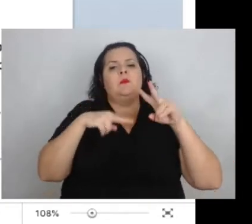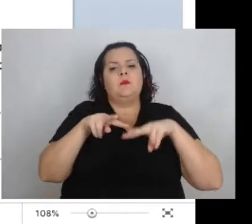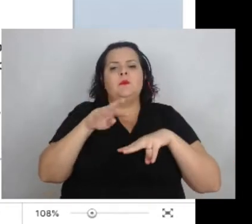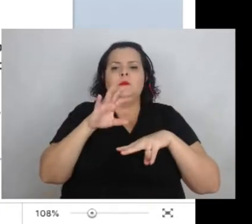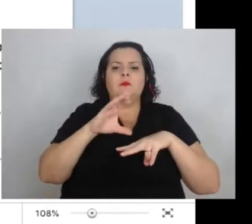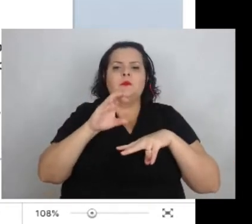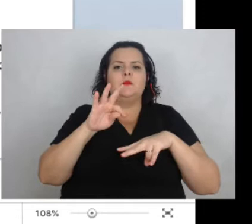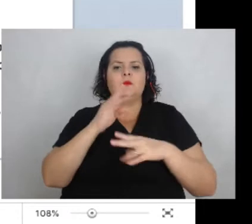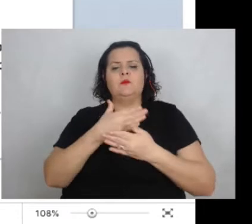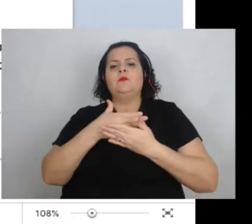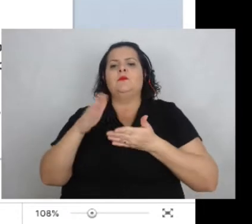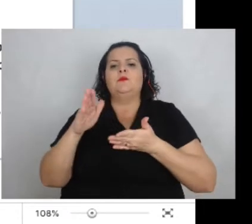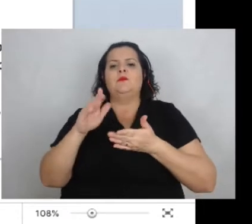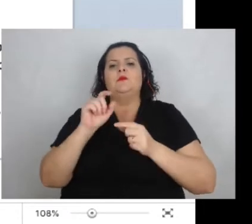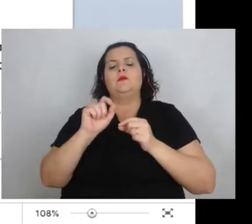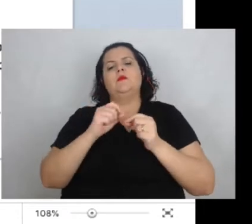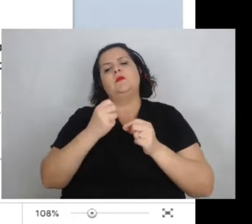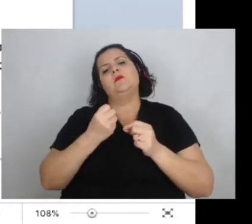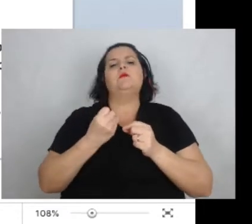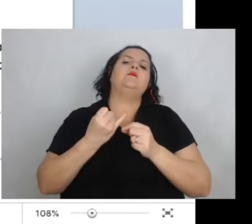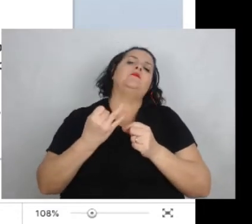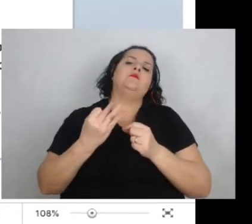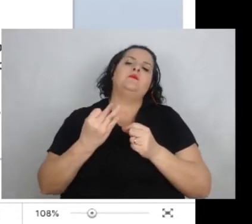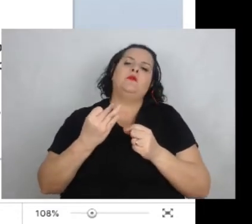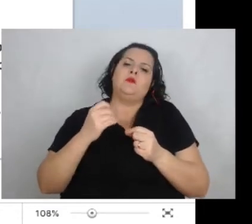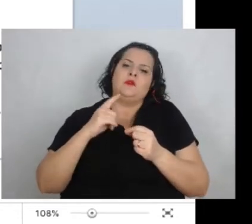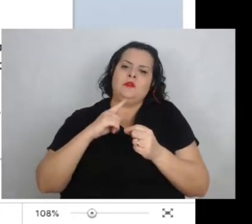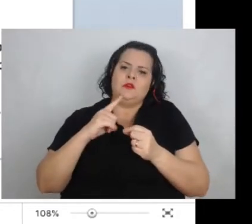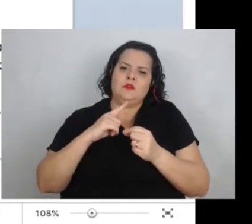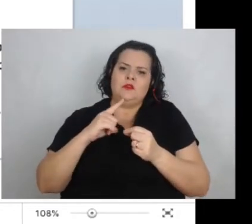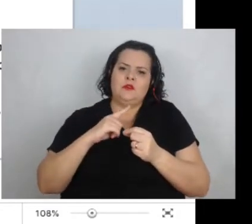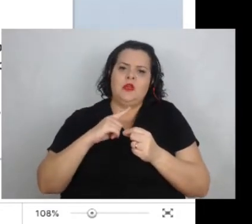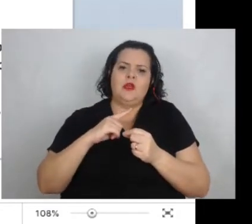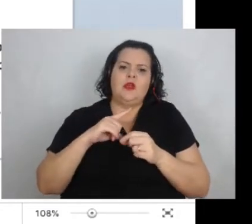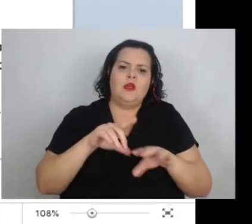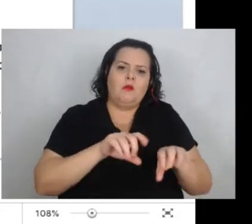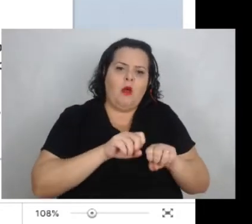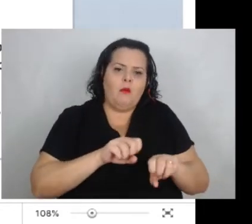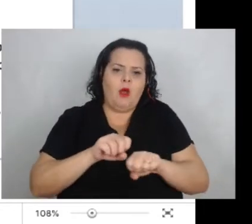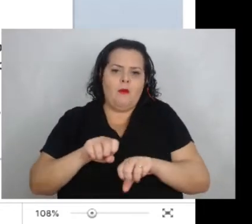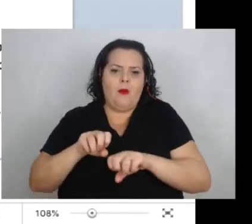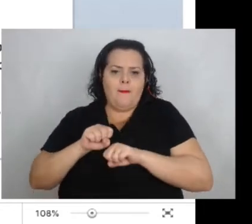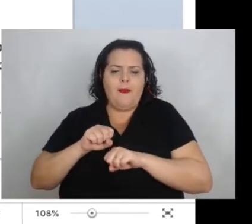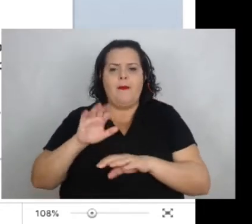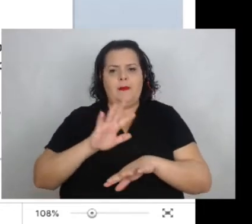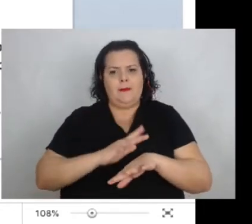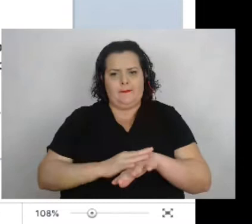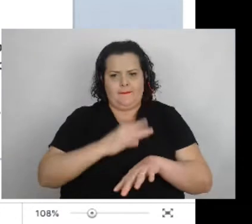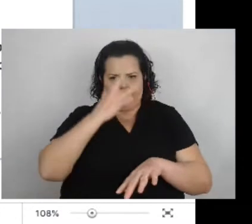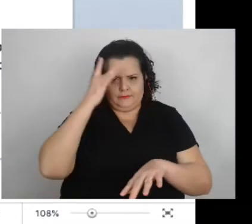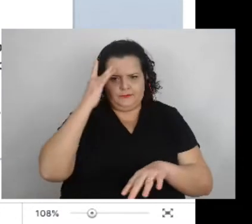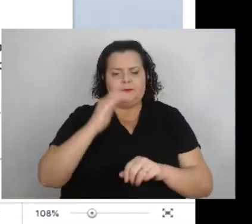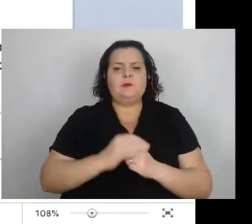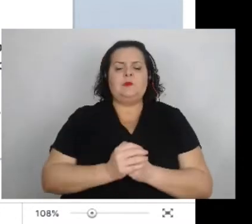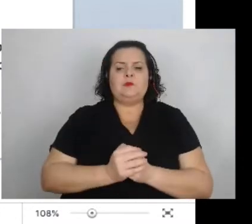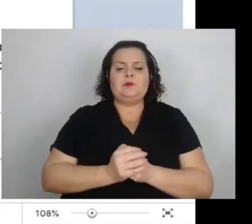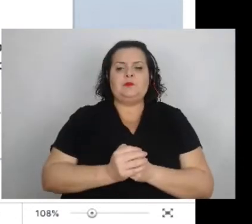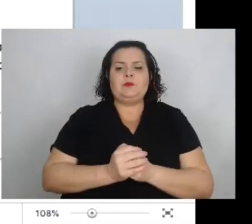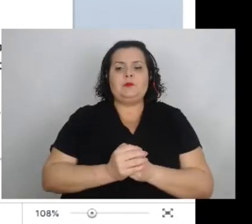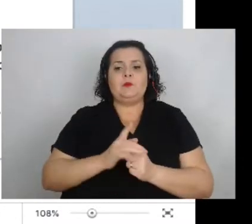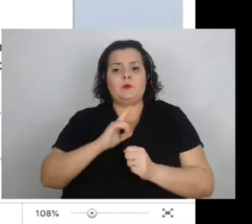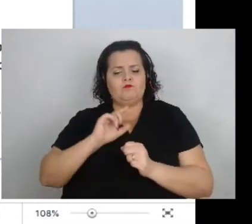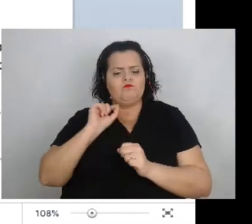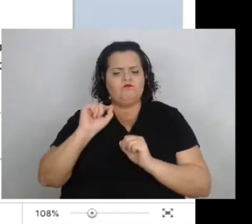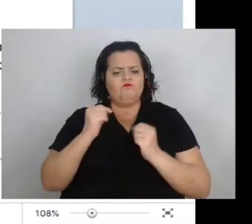seja, né, ao valor inicial de cópias do paciente. E a gente viu que há uma diferença, né, principalmente em